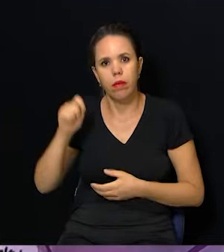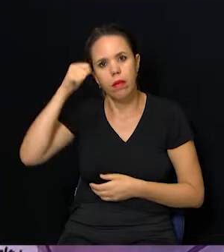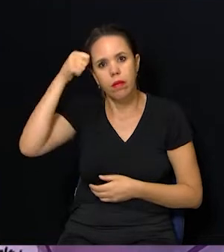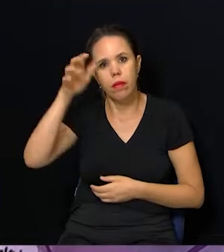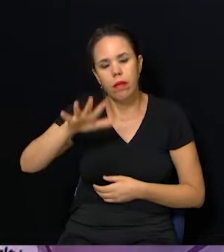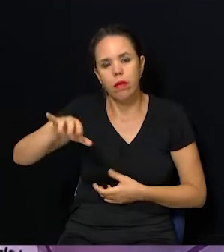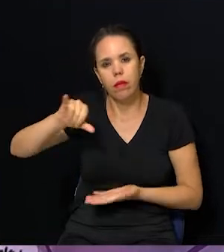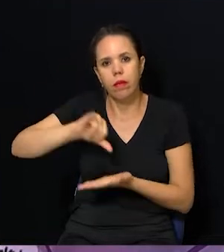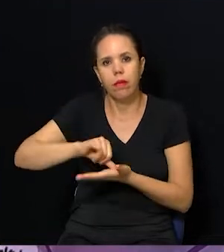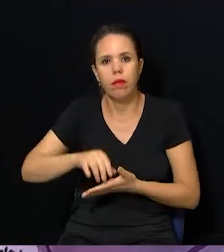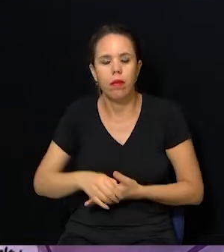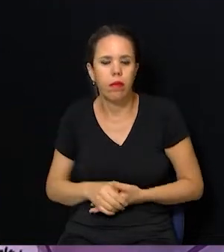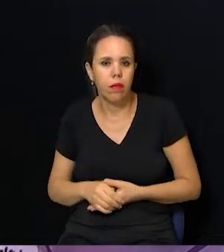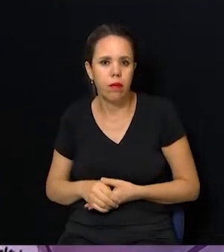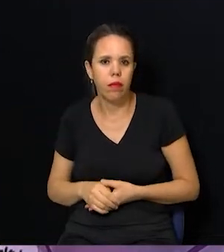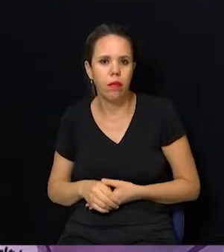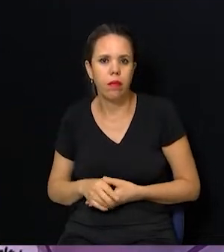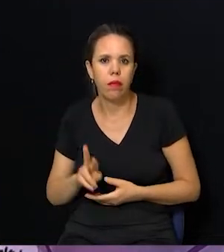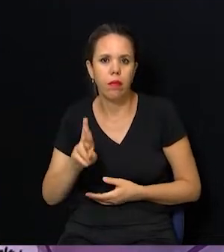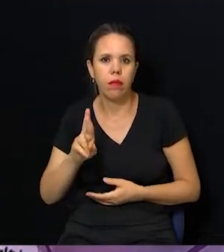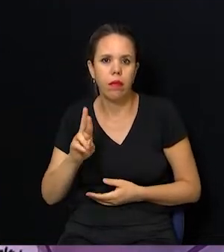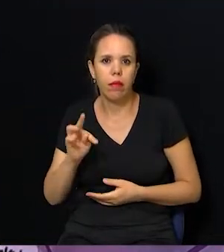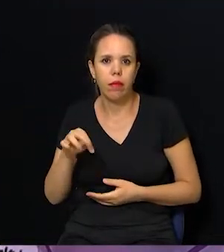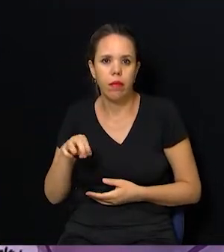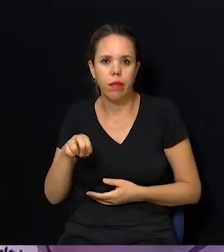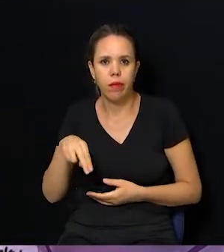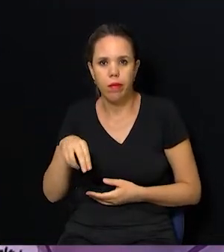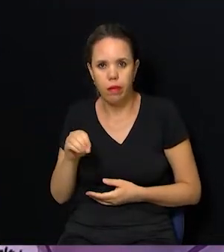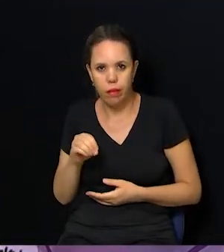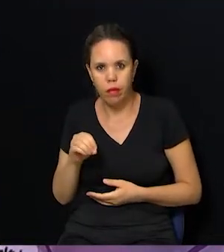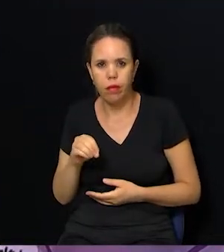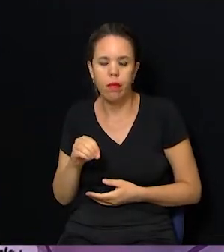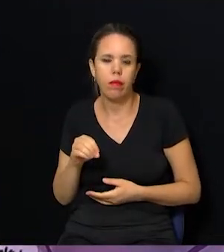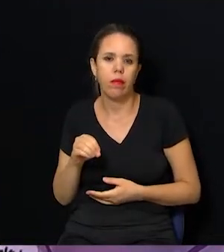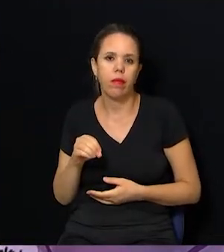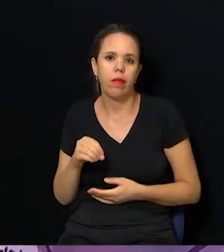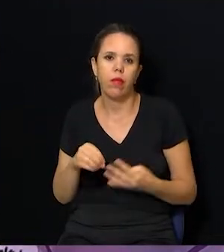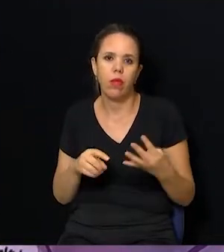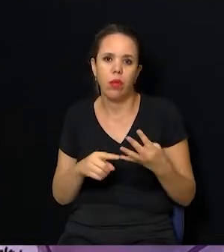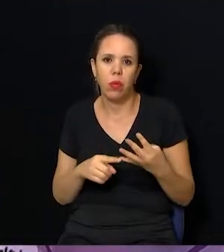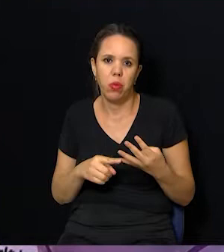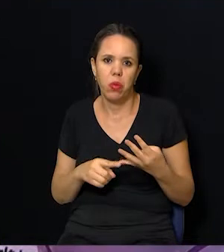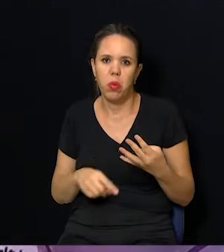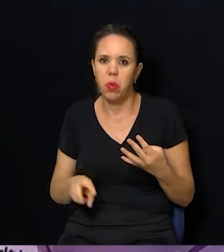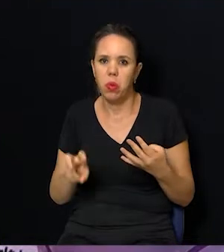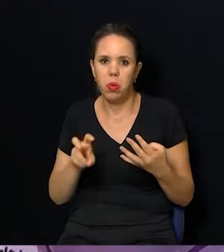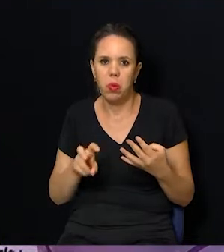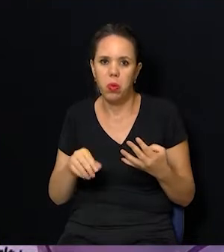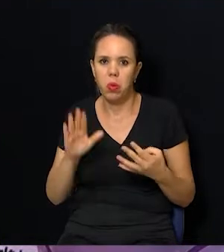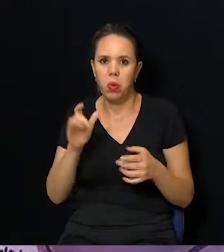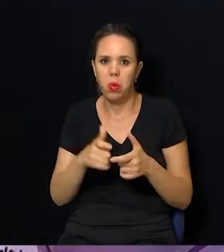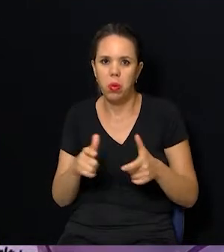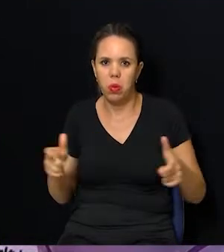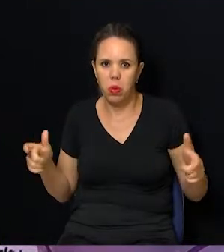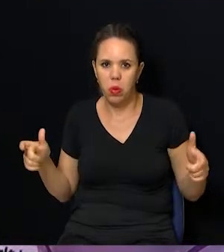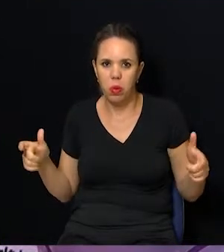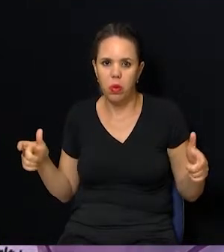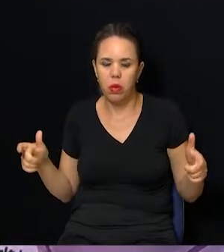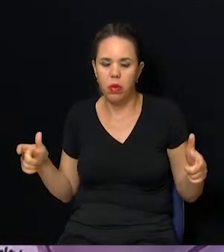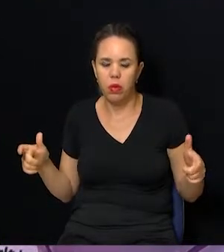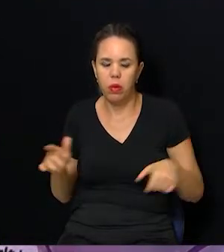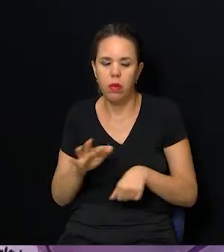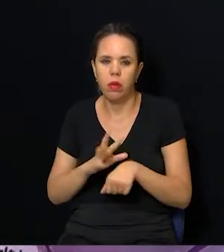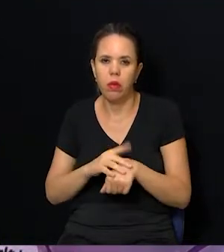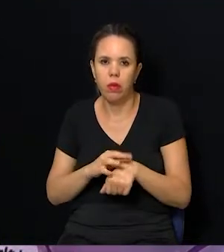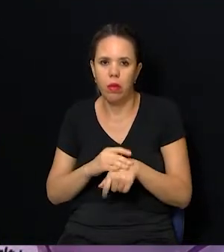África Central, em que o retinoblastoma passa a ser a 4ª ou 5ª mais frequente neoplasia,